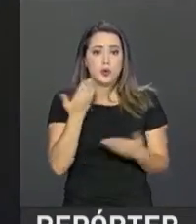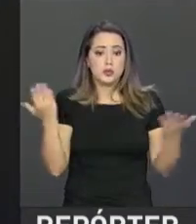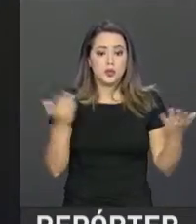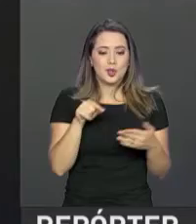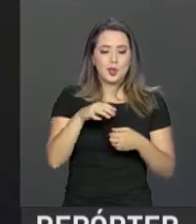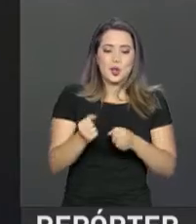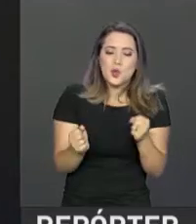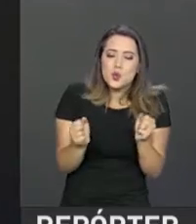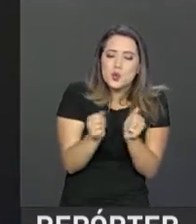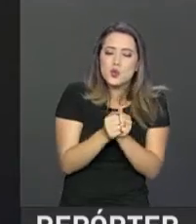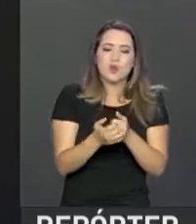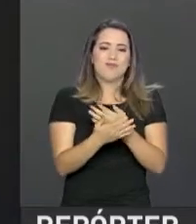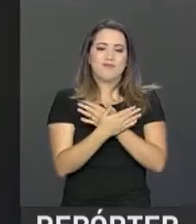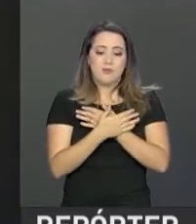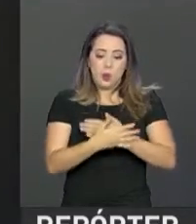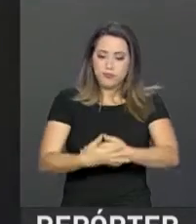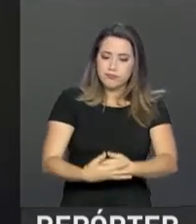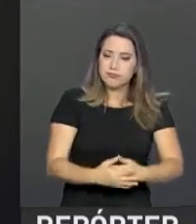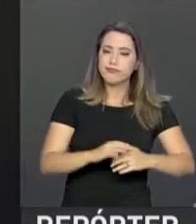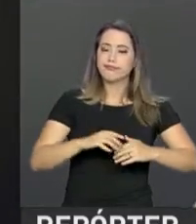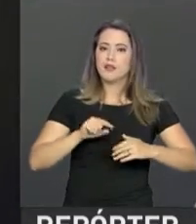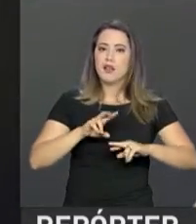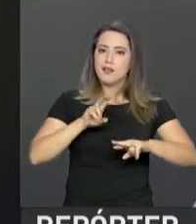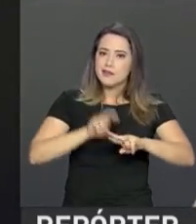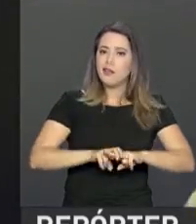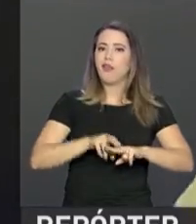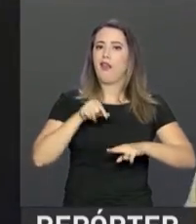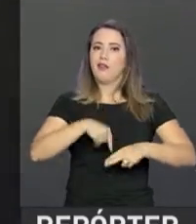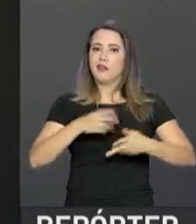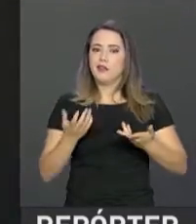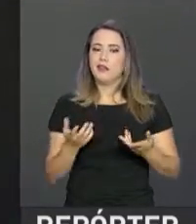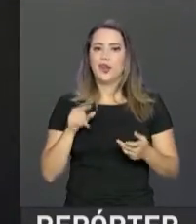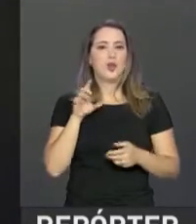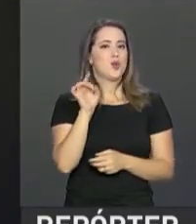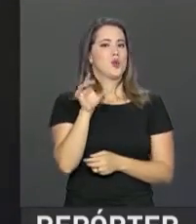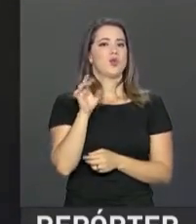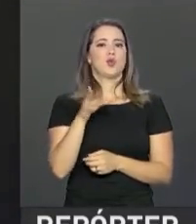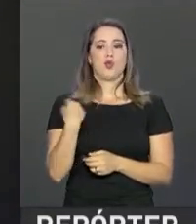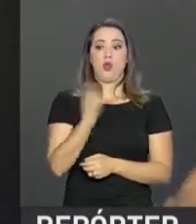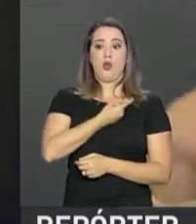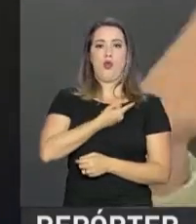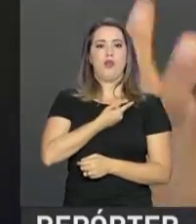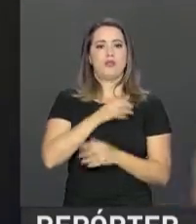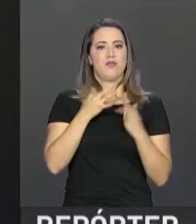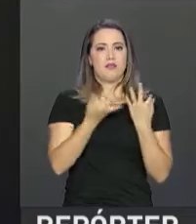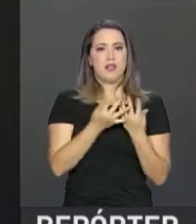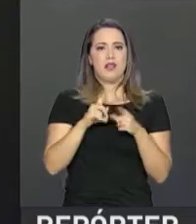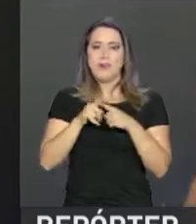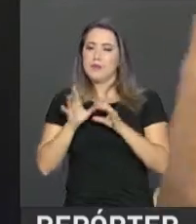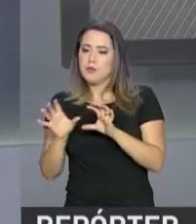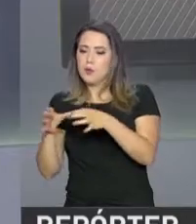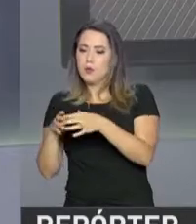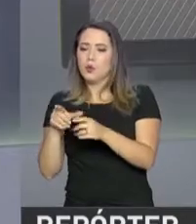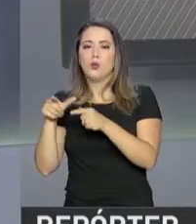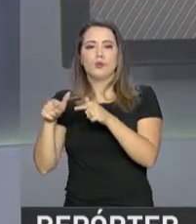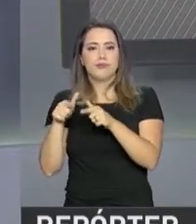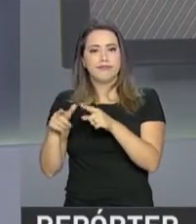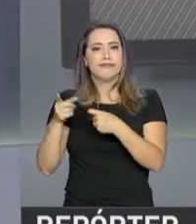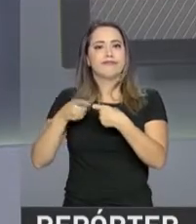comigo sentado no meu colo e assim tudo isso um é só da gente é da equipe